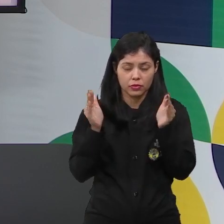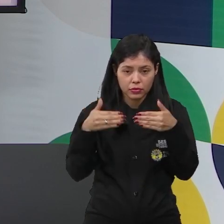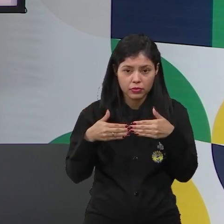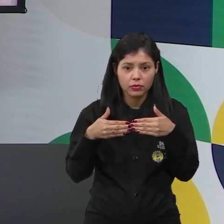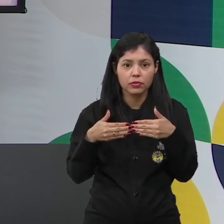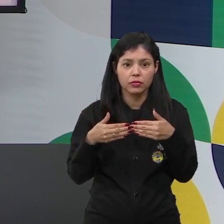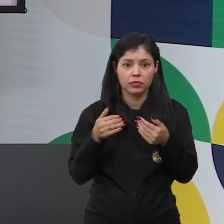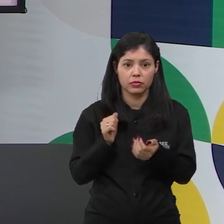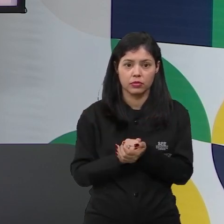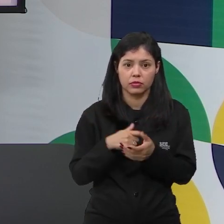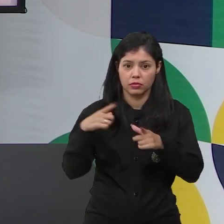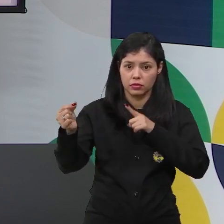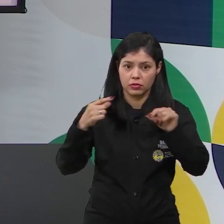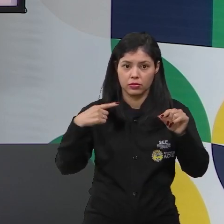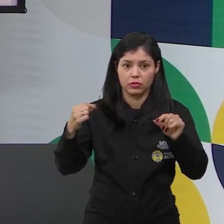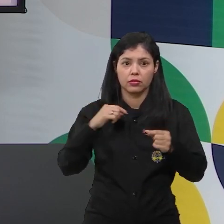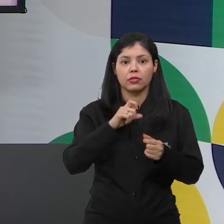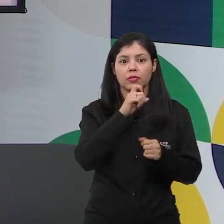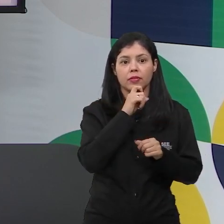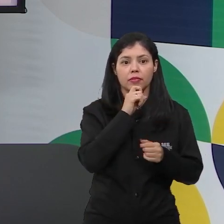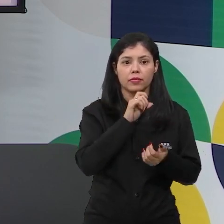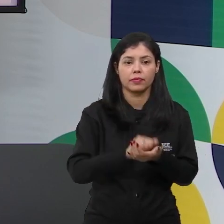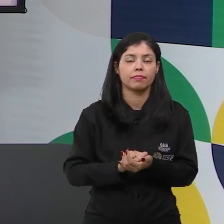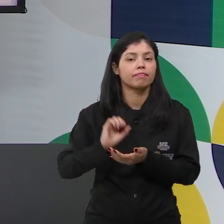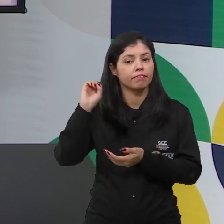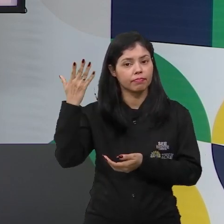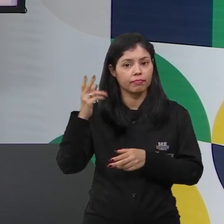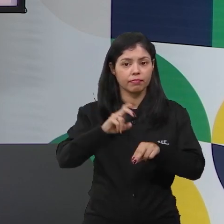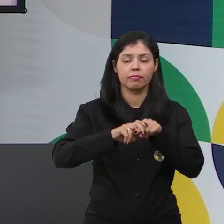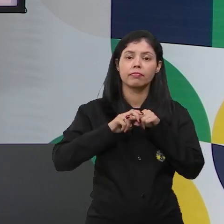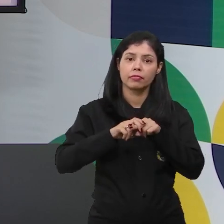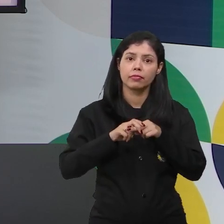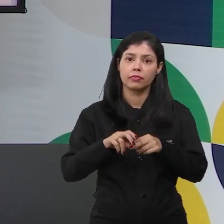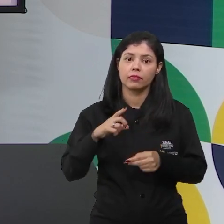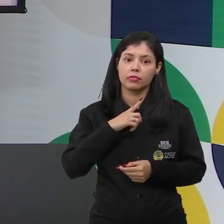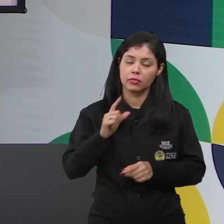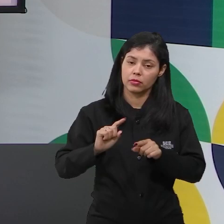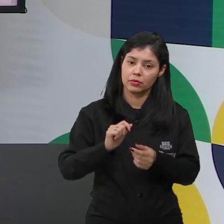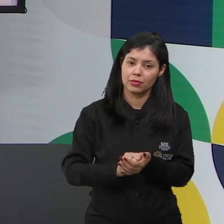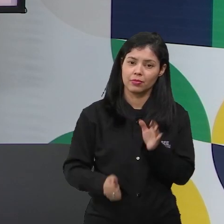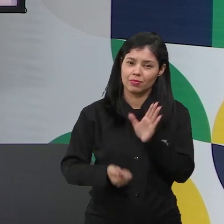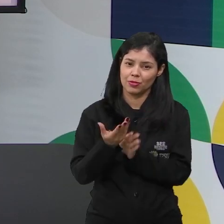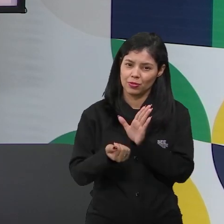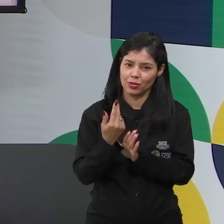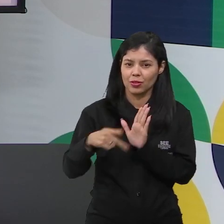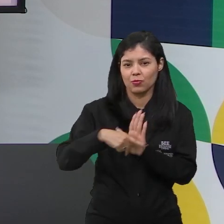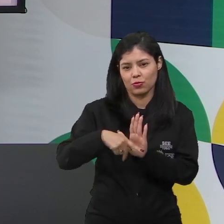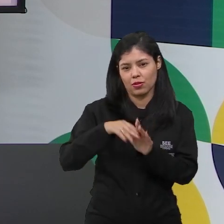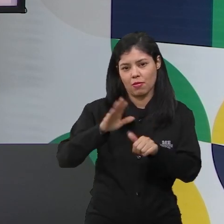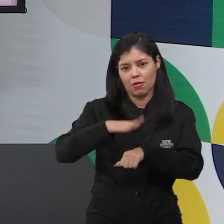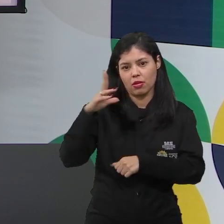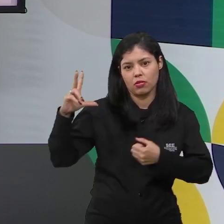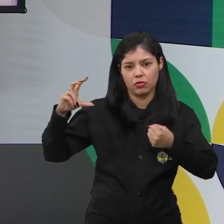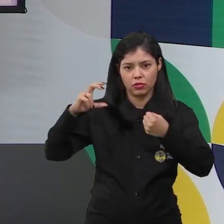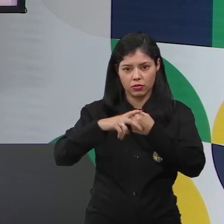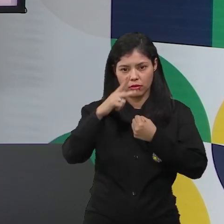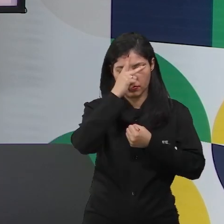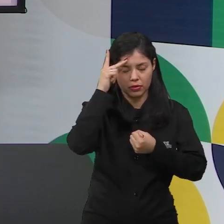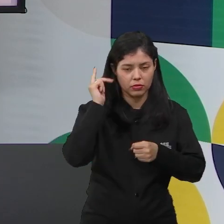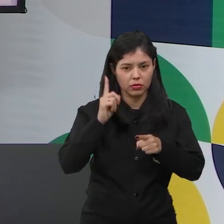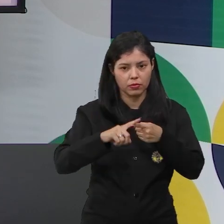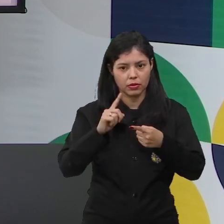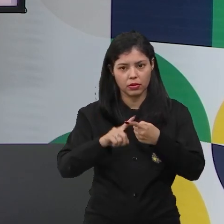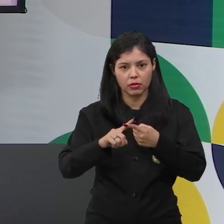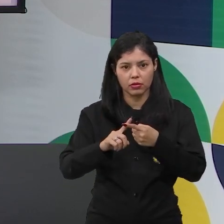fechados, né? Fica todo mundo fugindo ali do frio. Né? Então, por isso que há o quê? A multiplicação ali do vírus no meio das pessoas, por